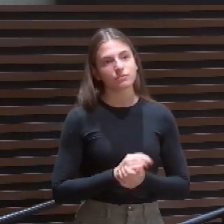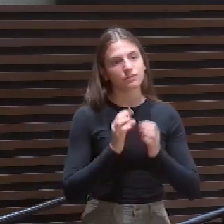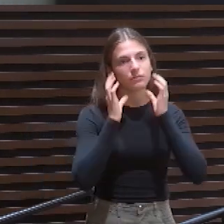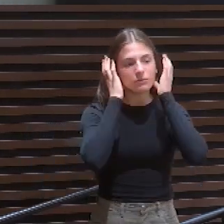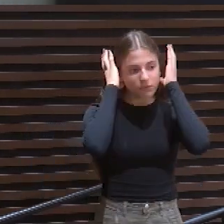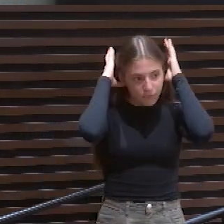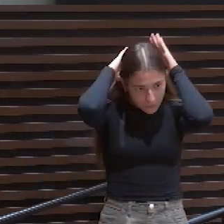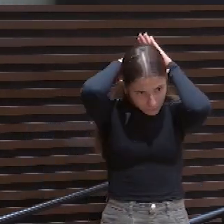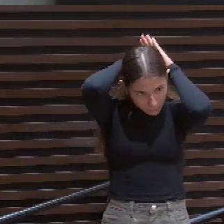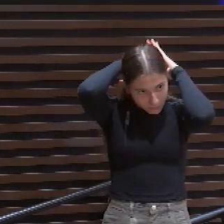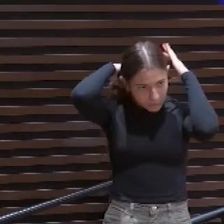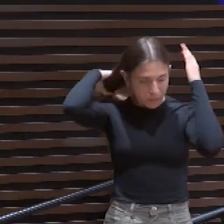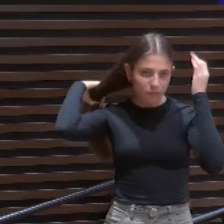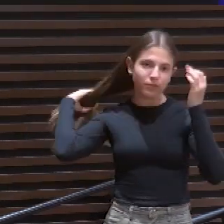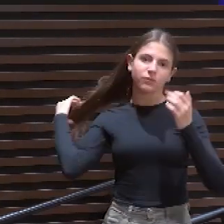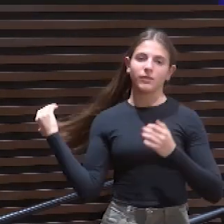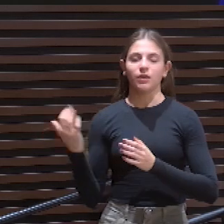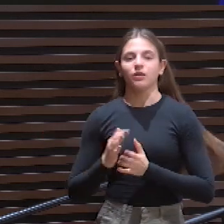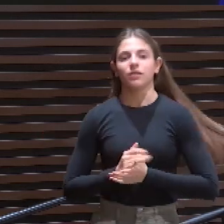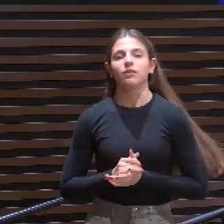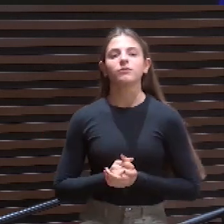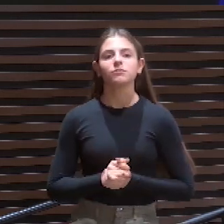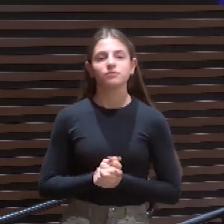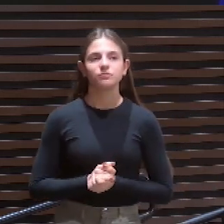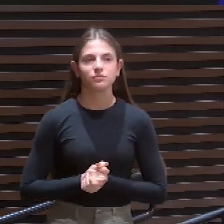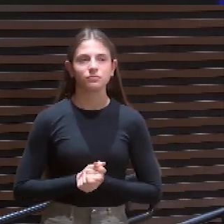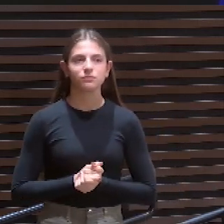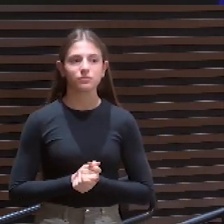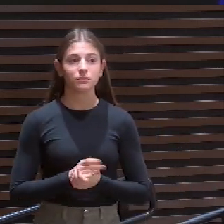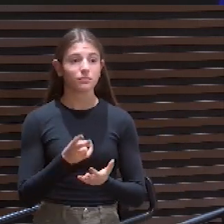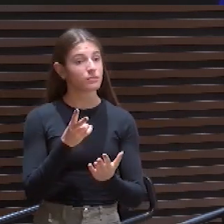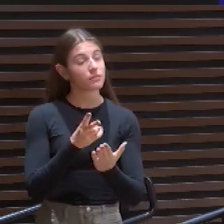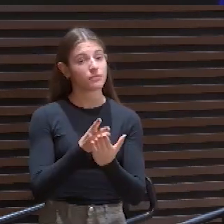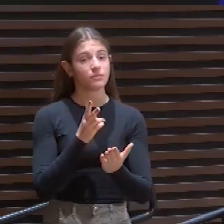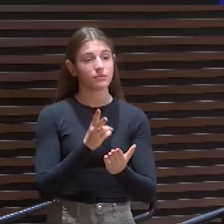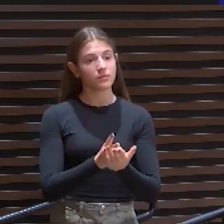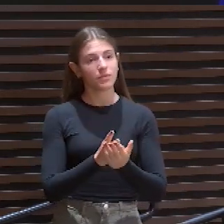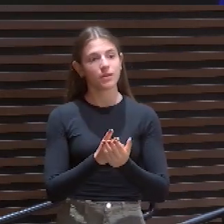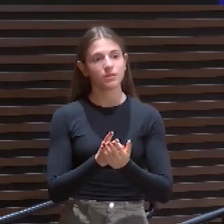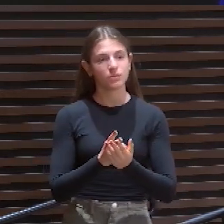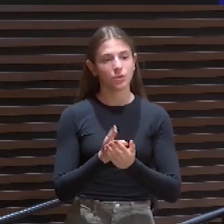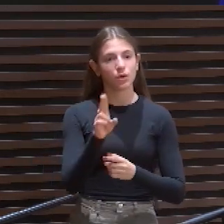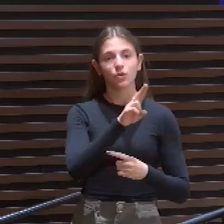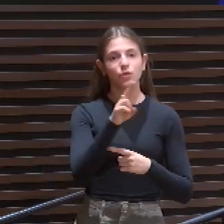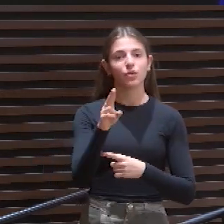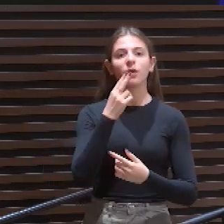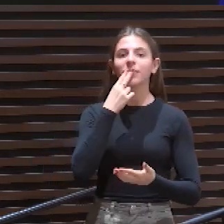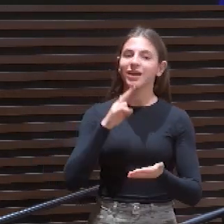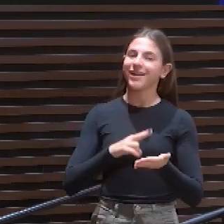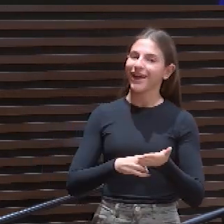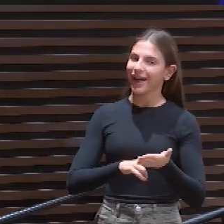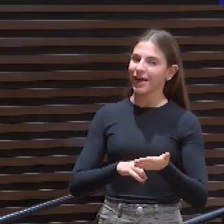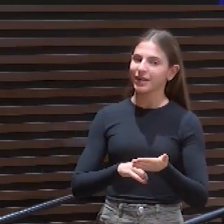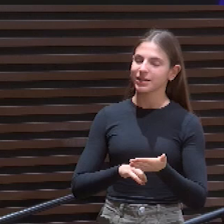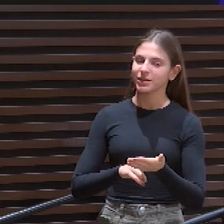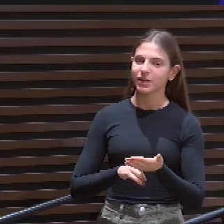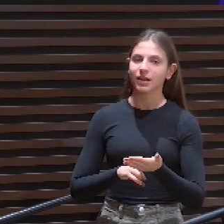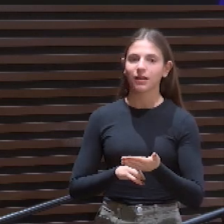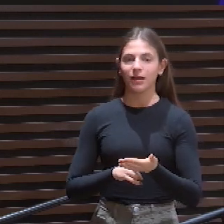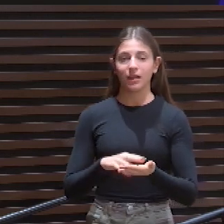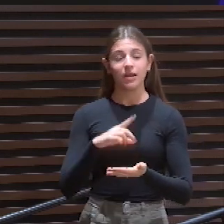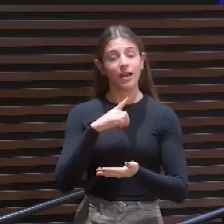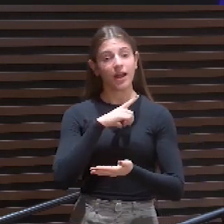Na cronologia. Ainda que seja classificado como uma epístola, uma carta, ela tem